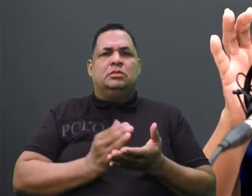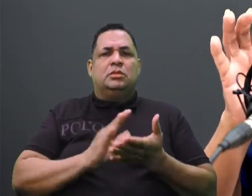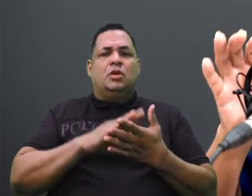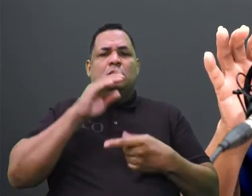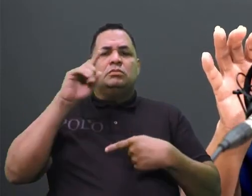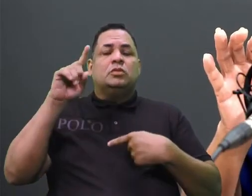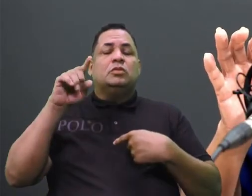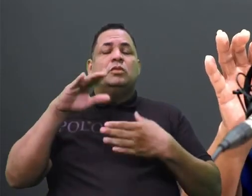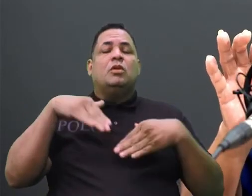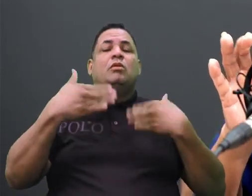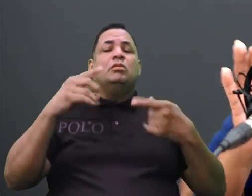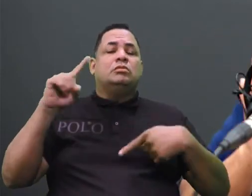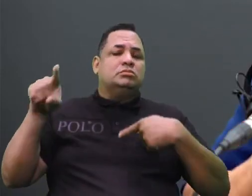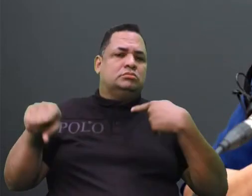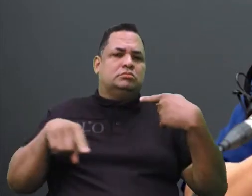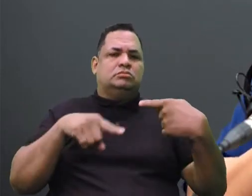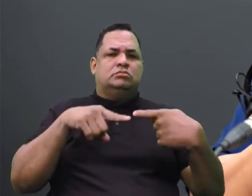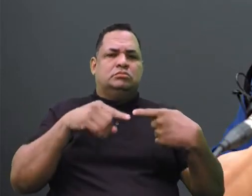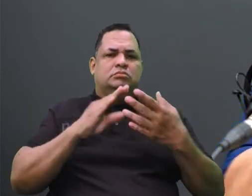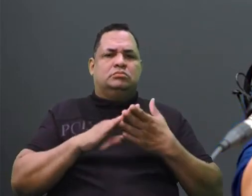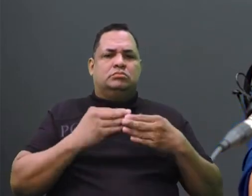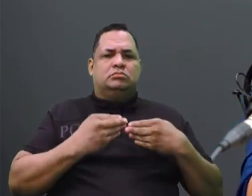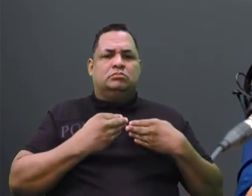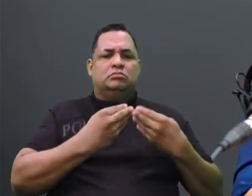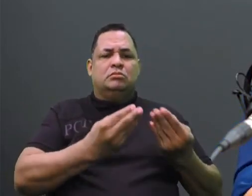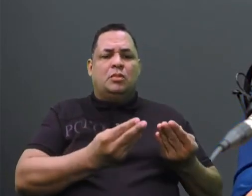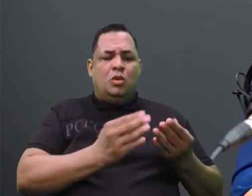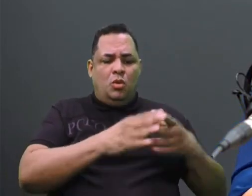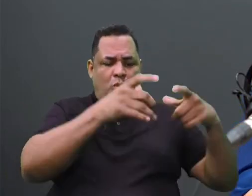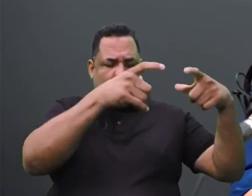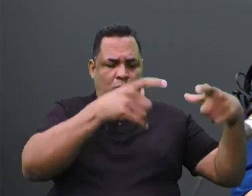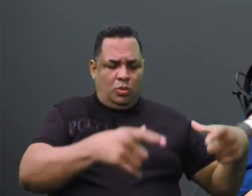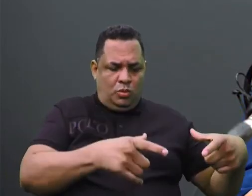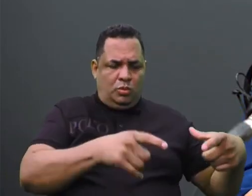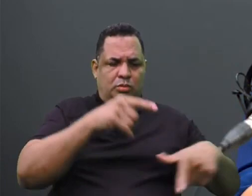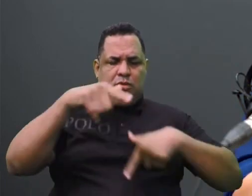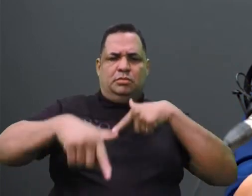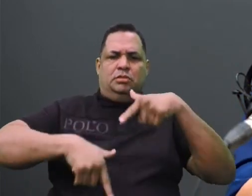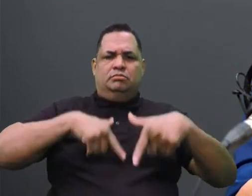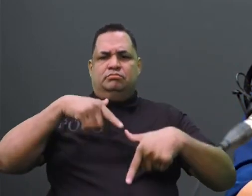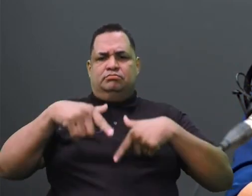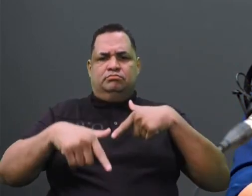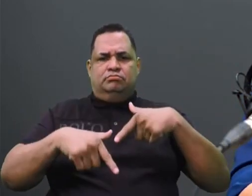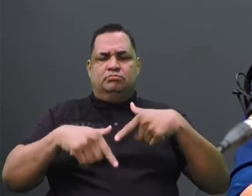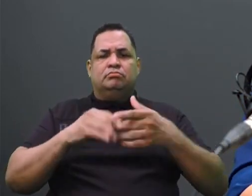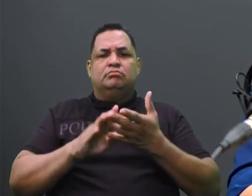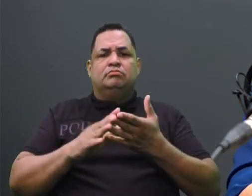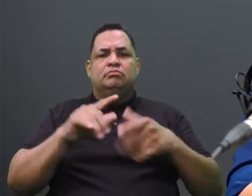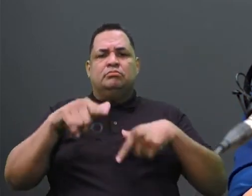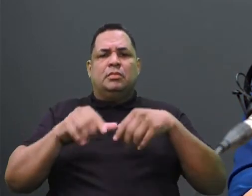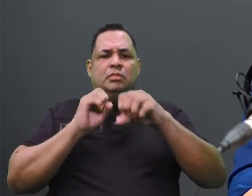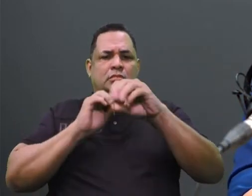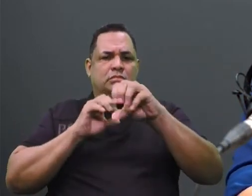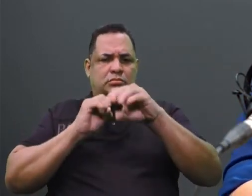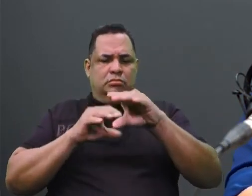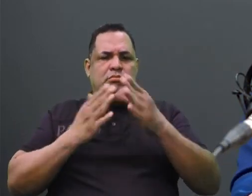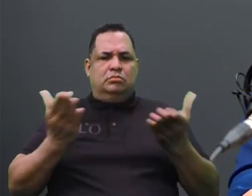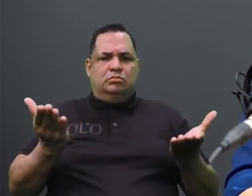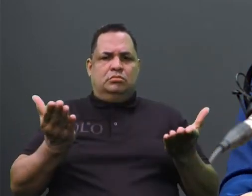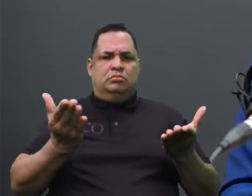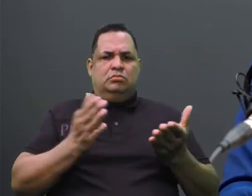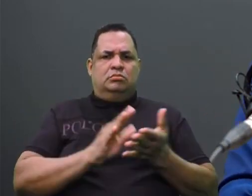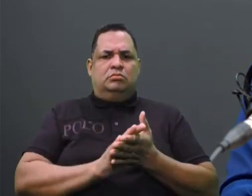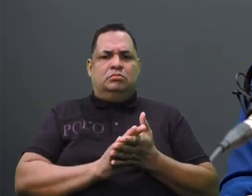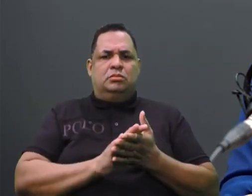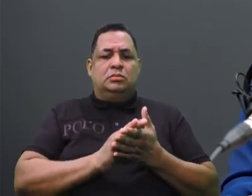era o seguinte: te dava um local para o magistério, para ministrar aula. Você